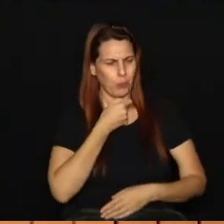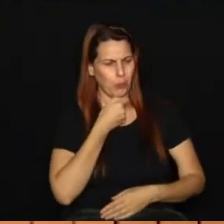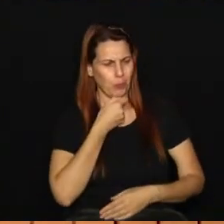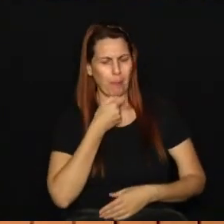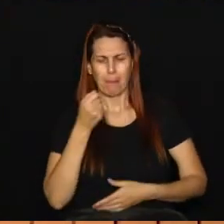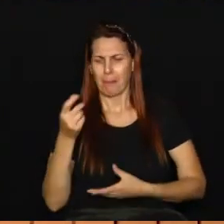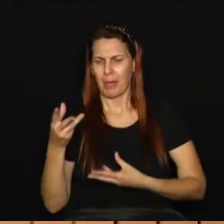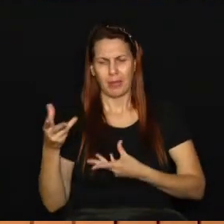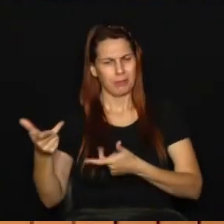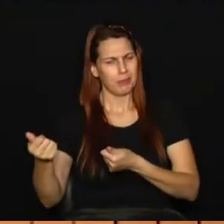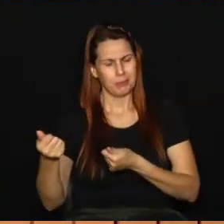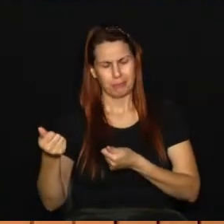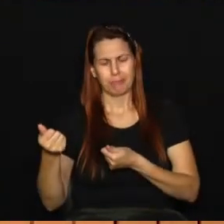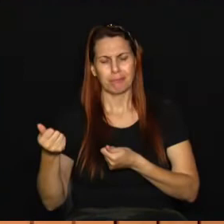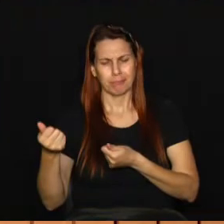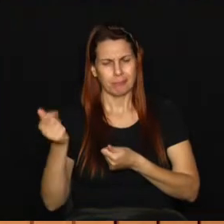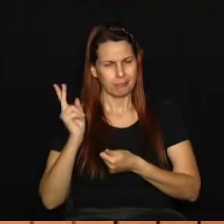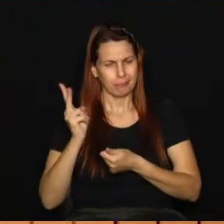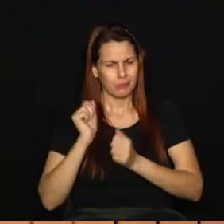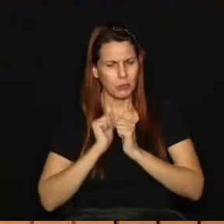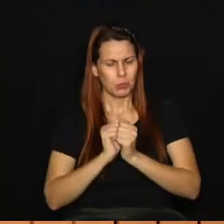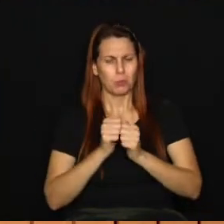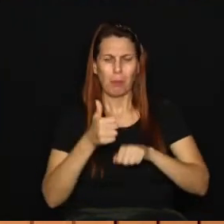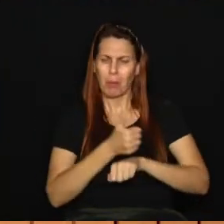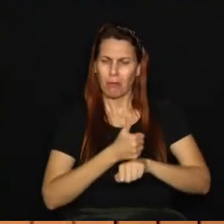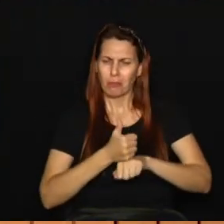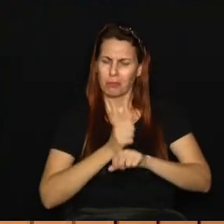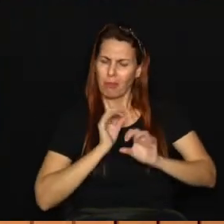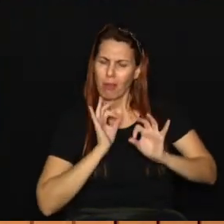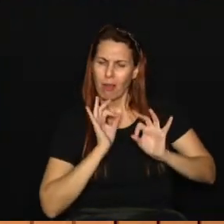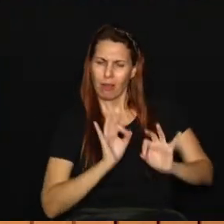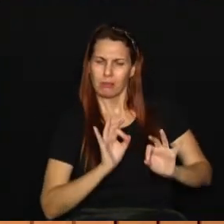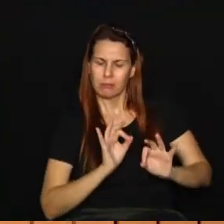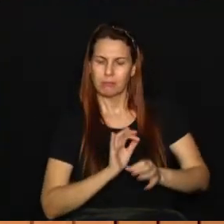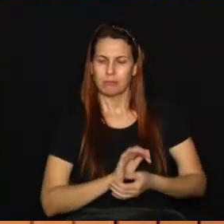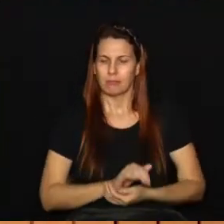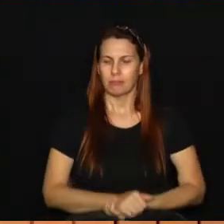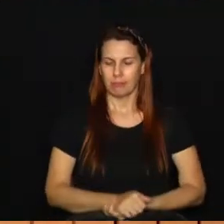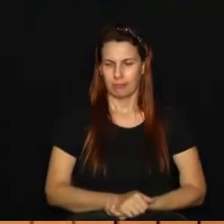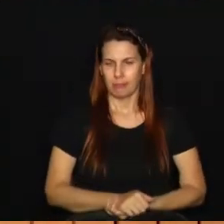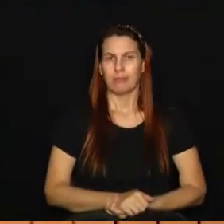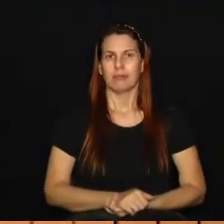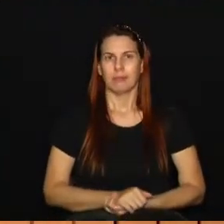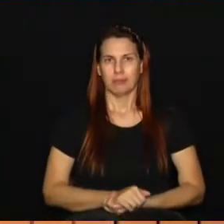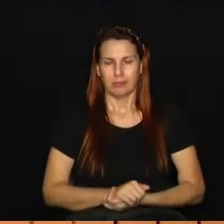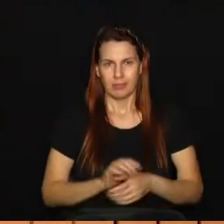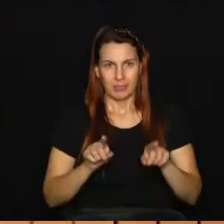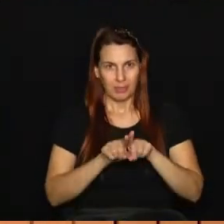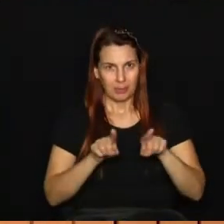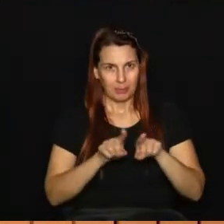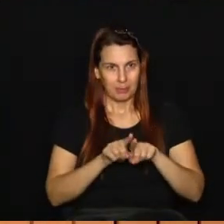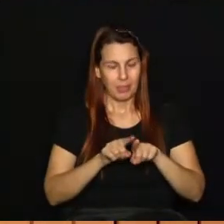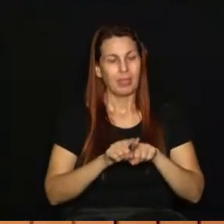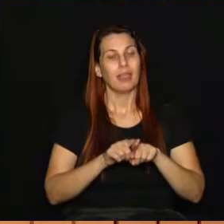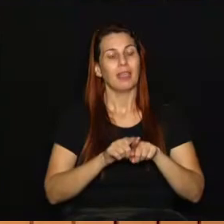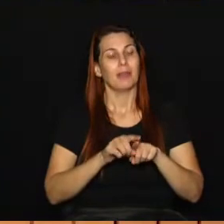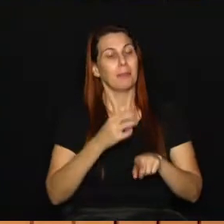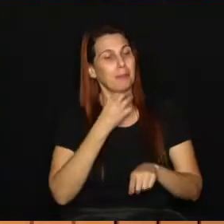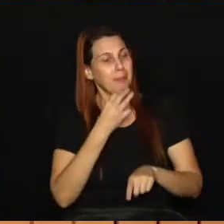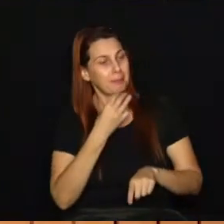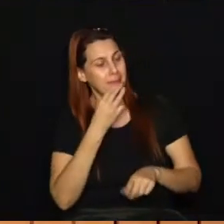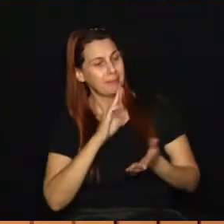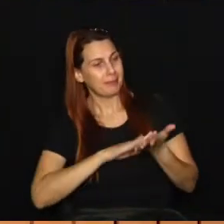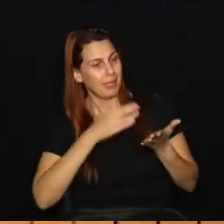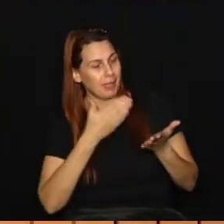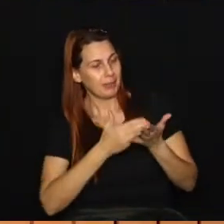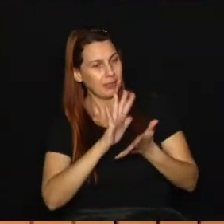maravilhosas, do nosso convívio, profissionais de primeiro naipe. A Mariana, que está nossa intérprete de Libras,